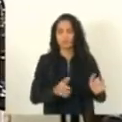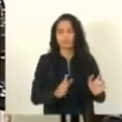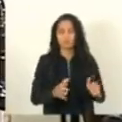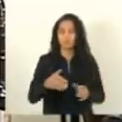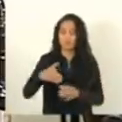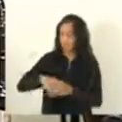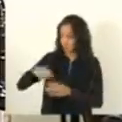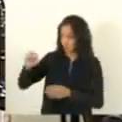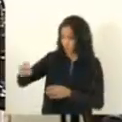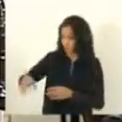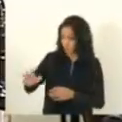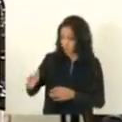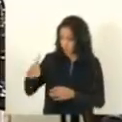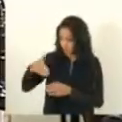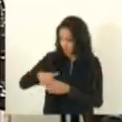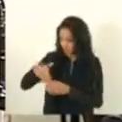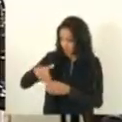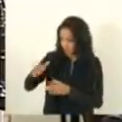deputado? Então,